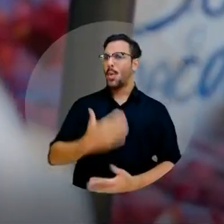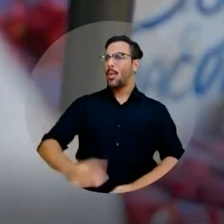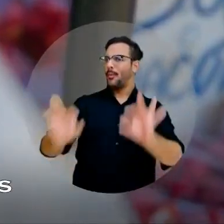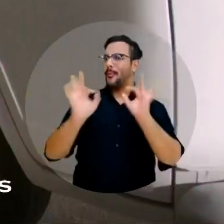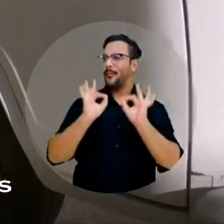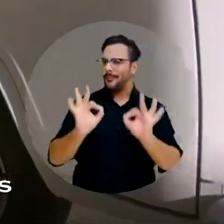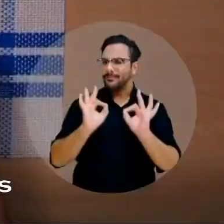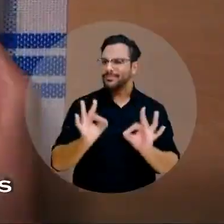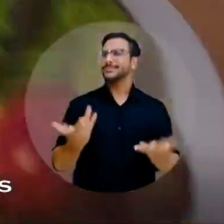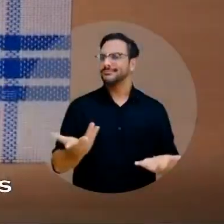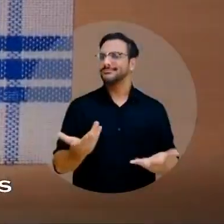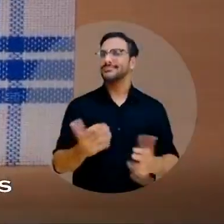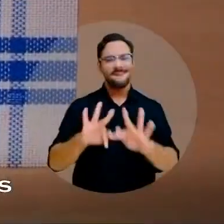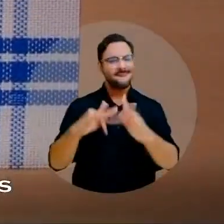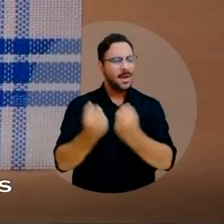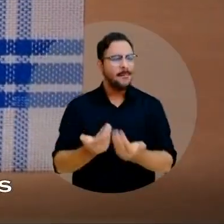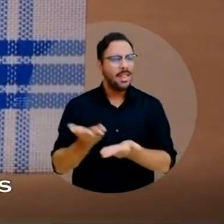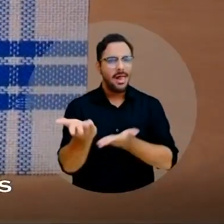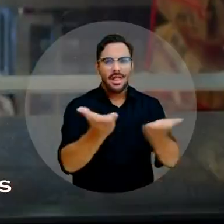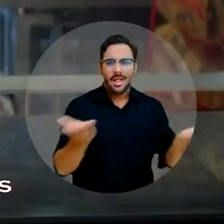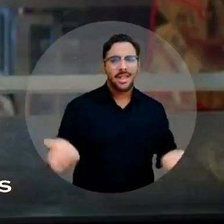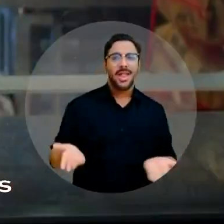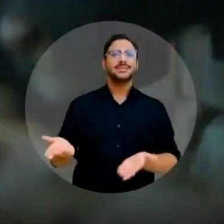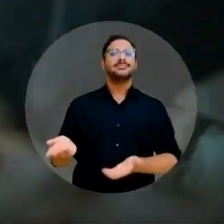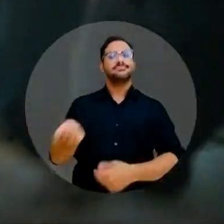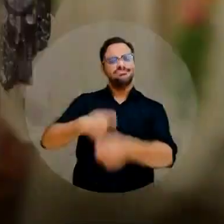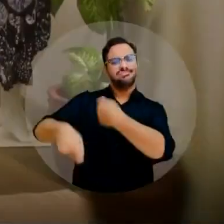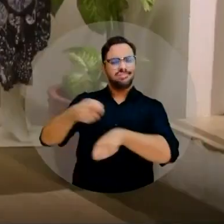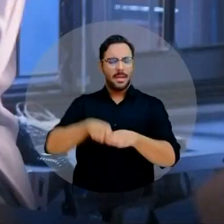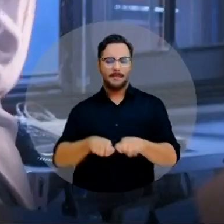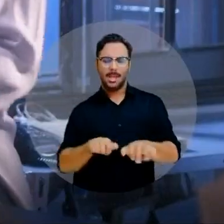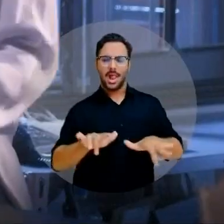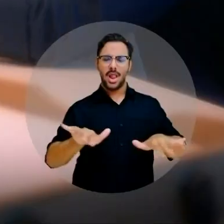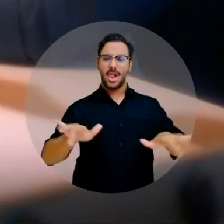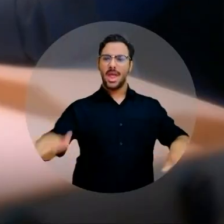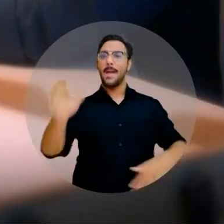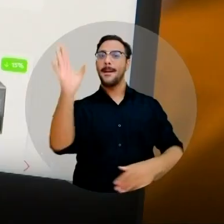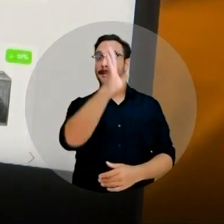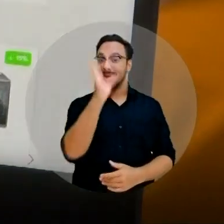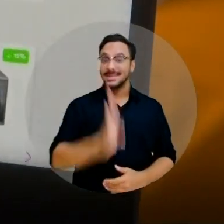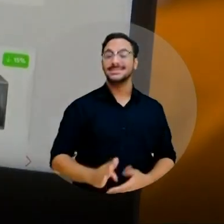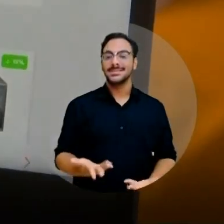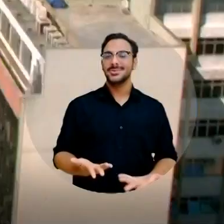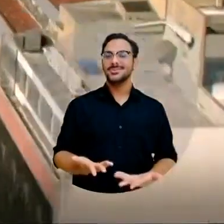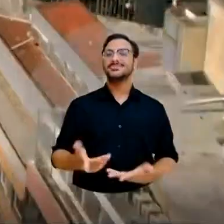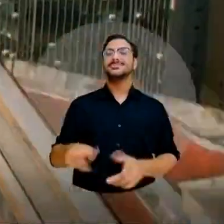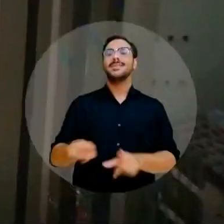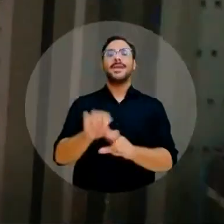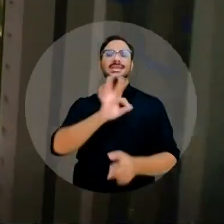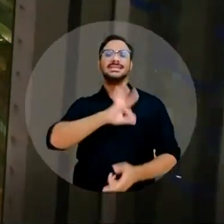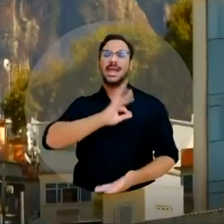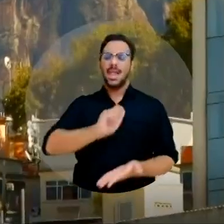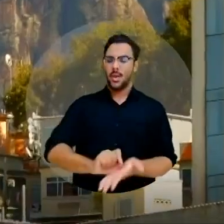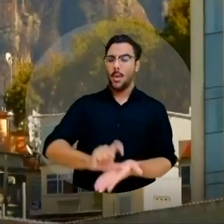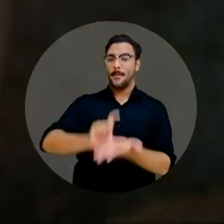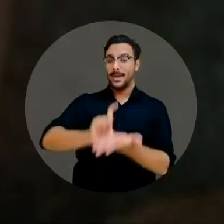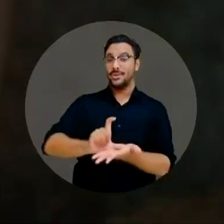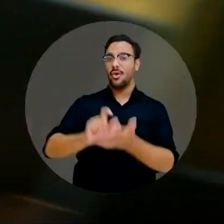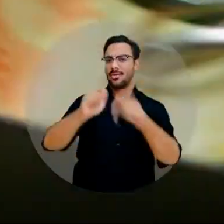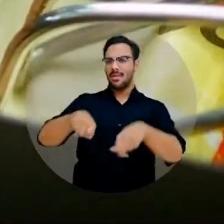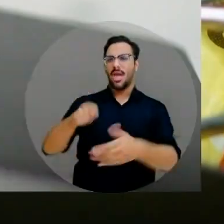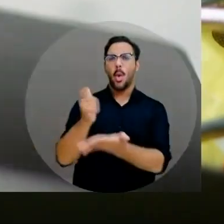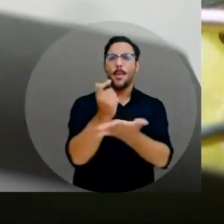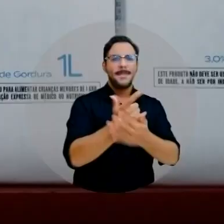oportunidades. Chegaram novidades nos pratos das famílias e milhões de novos negócios pipocaram por todo o país. A